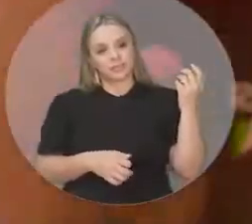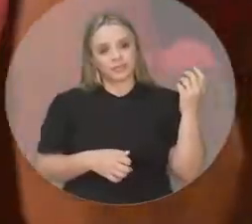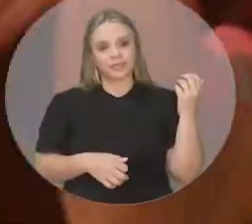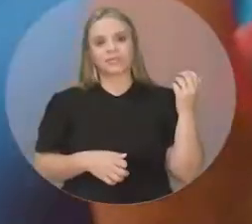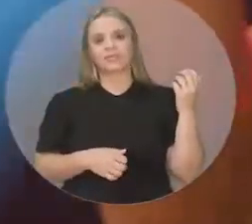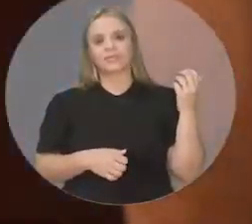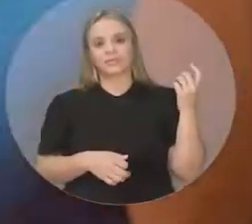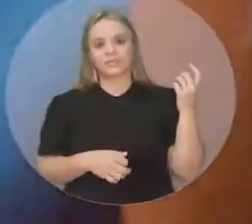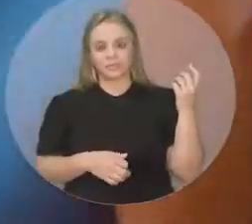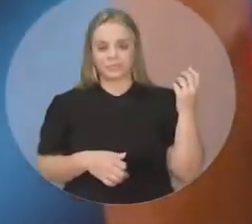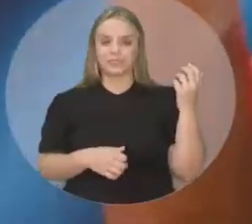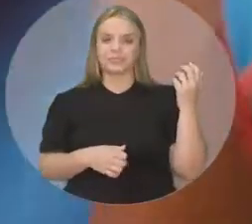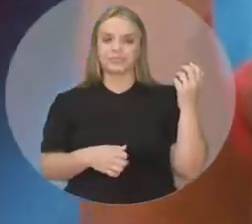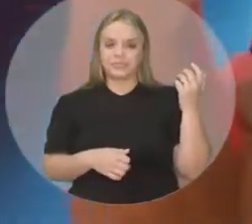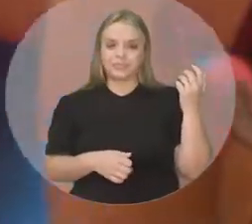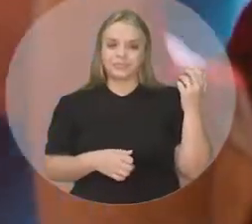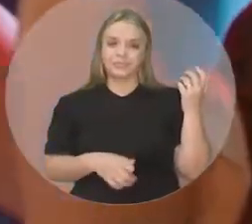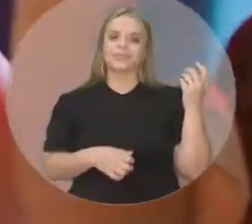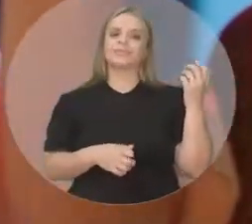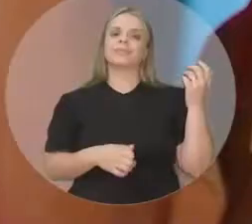sai na janela,